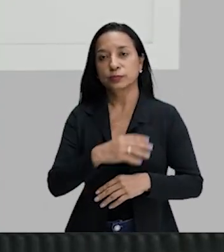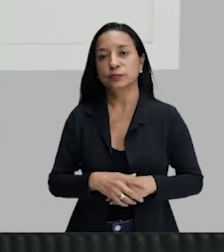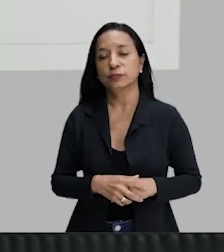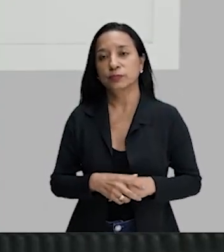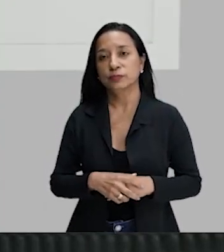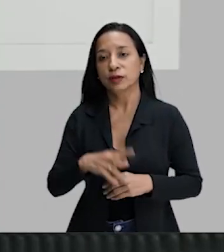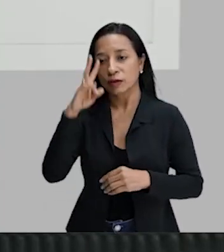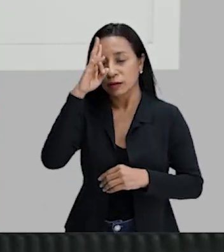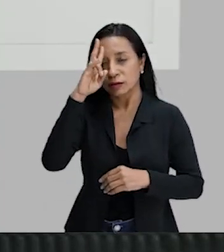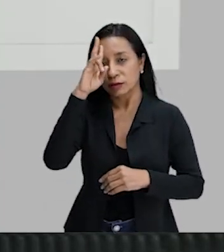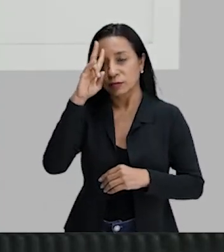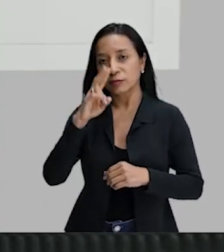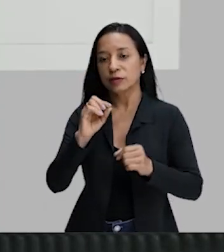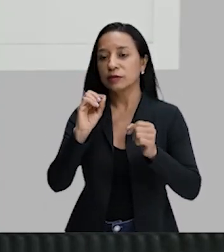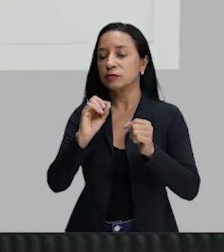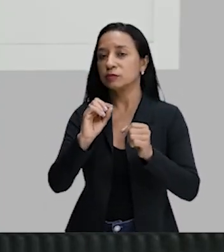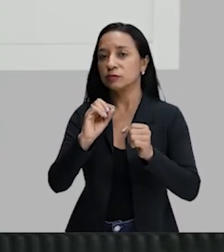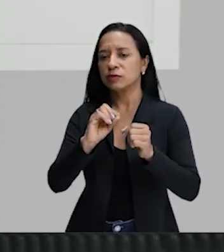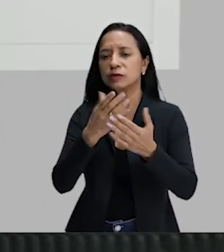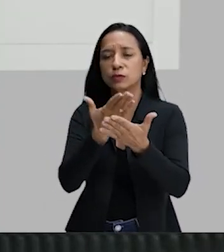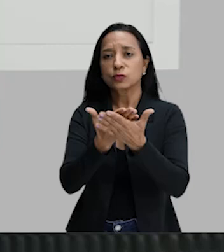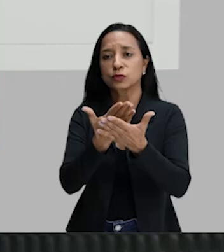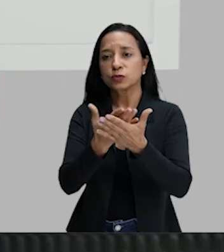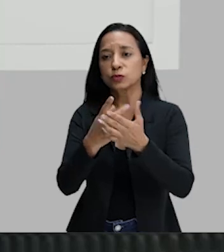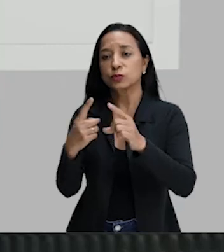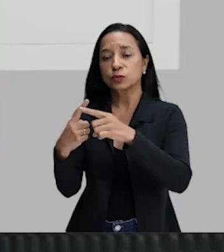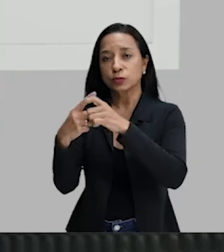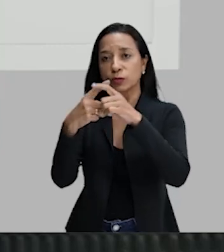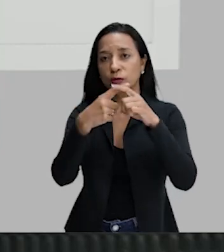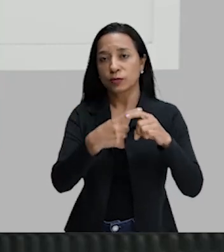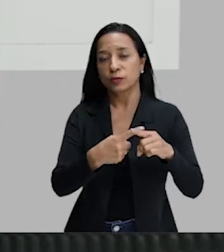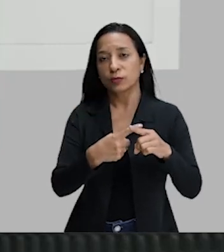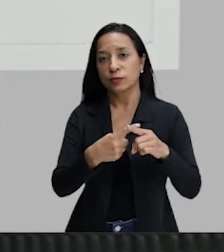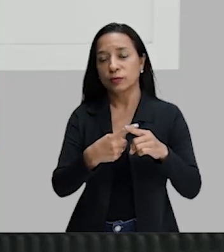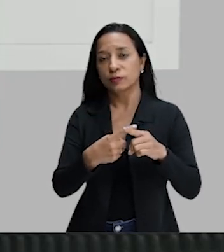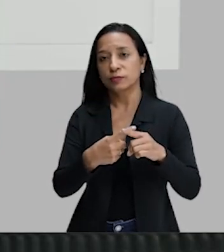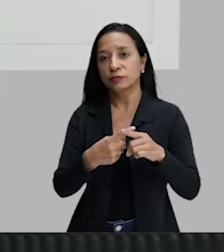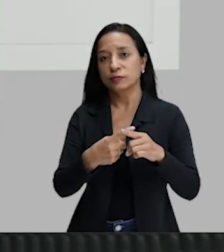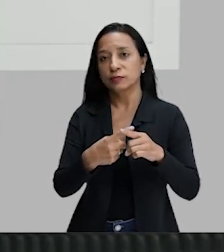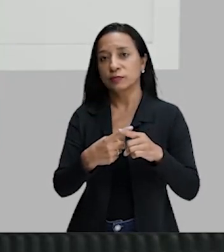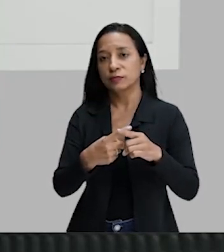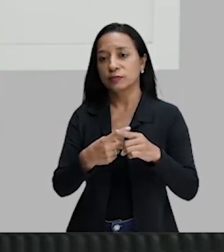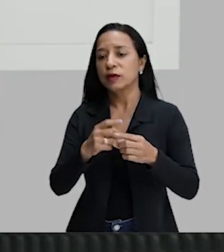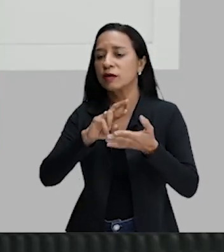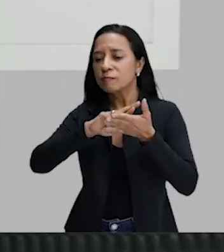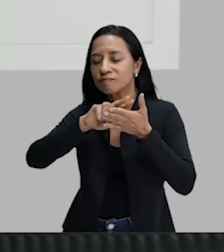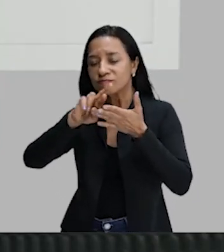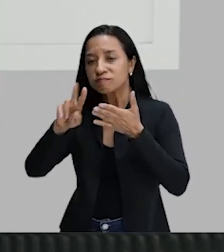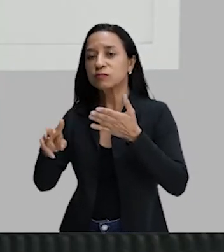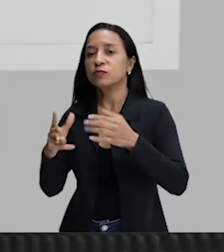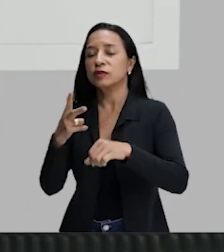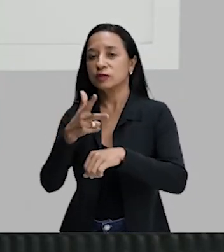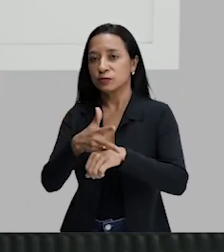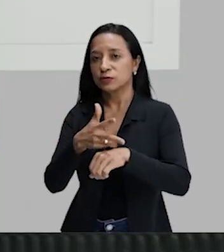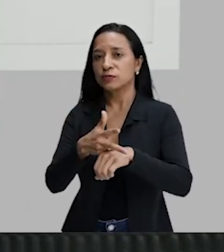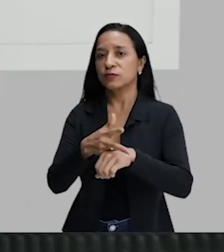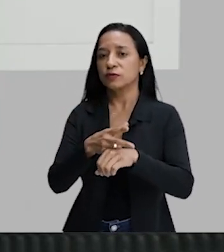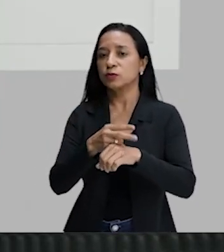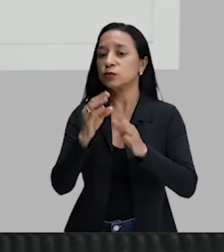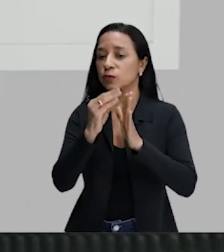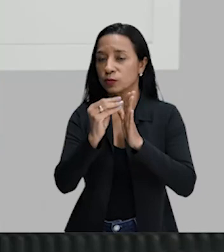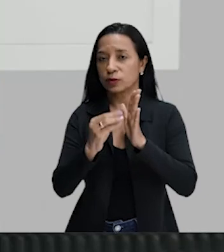que a gente está falando aqui, fazendo o estudo do polinômio, tá? Então já tem vários vídeos a respeito desse assunto na